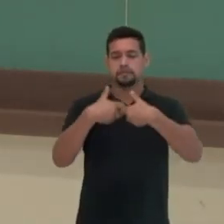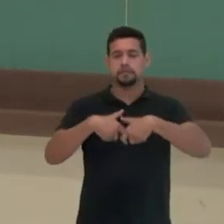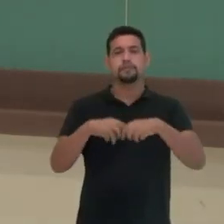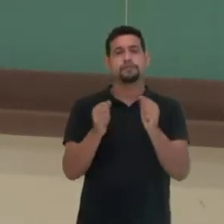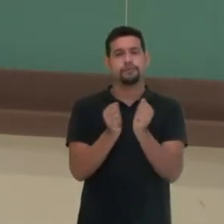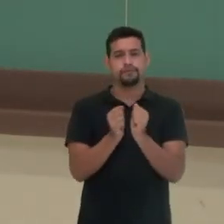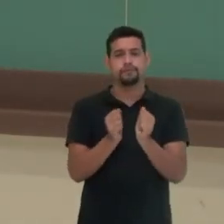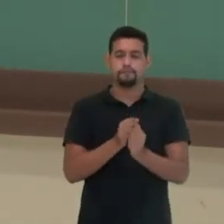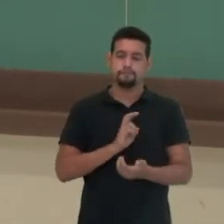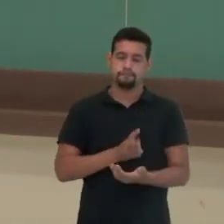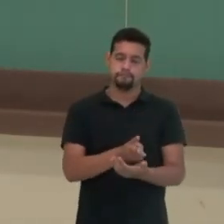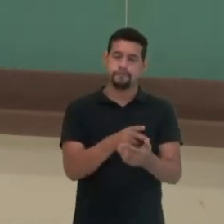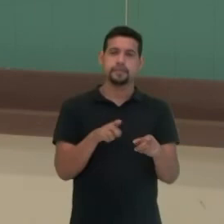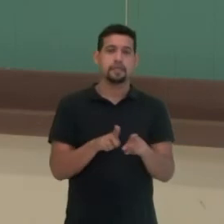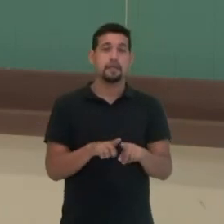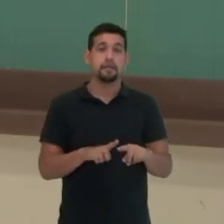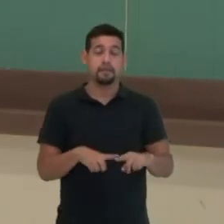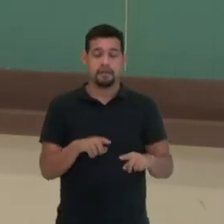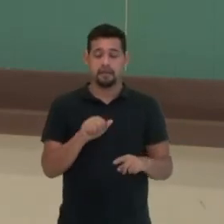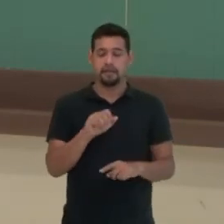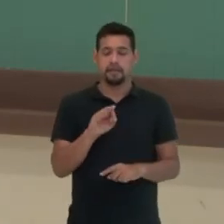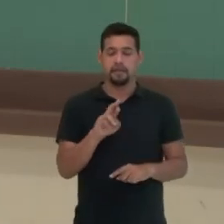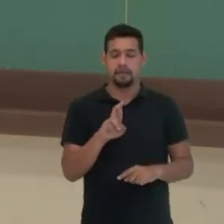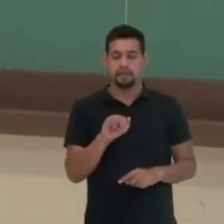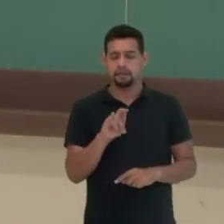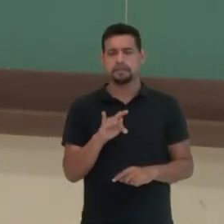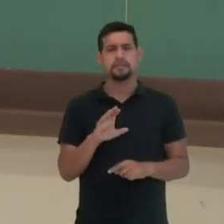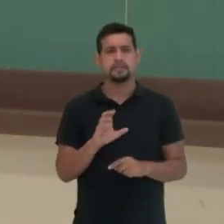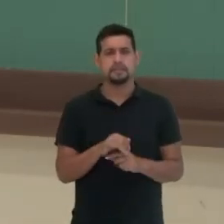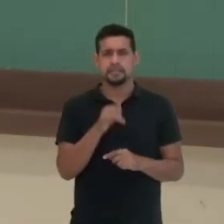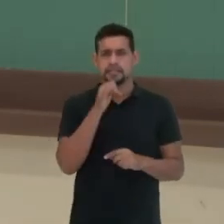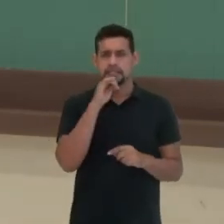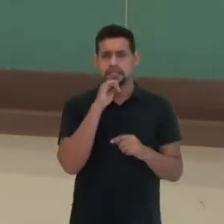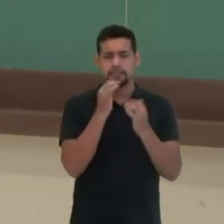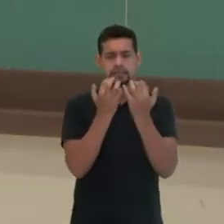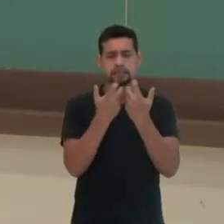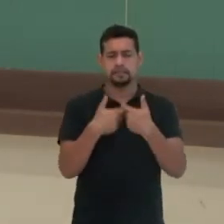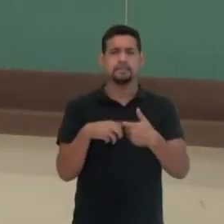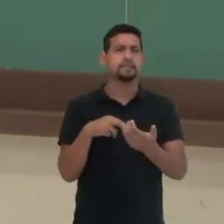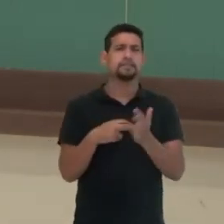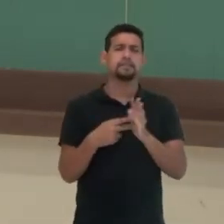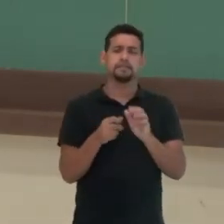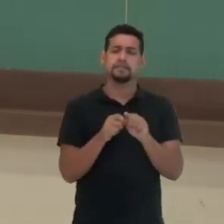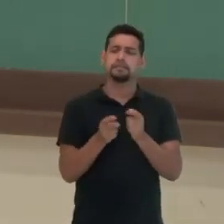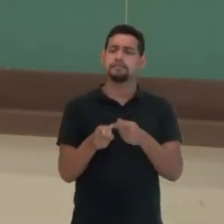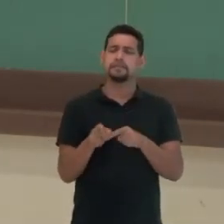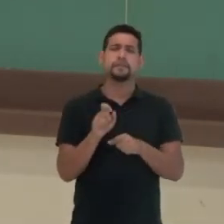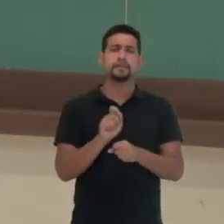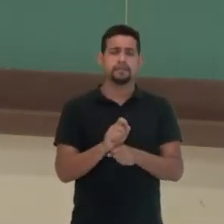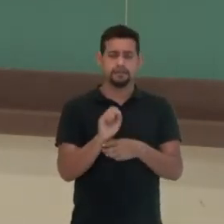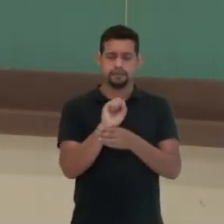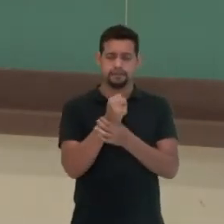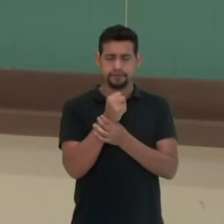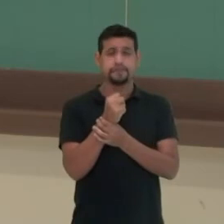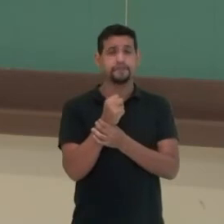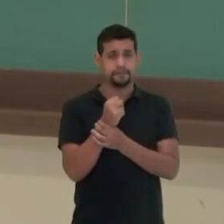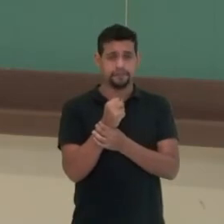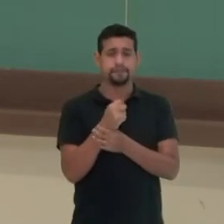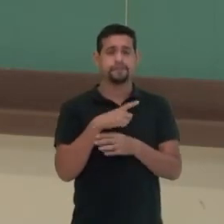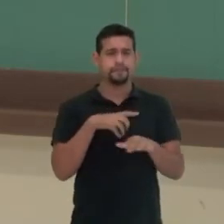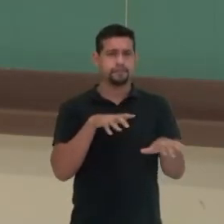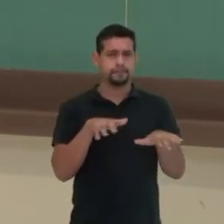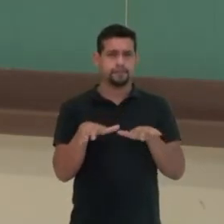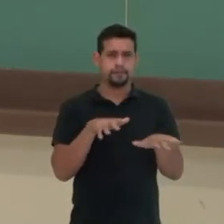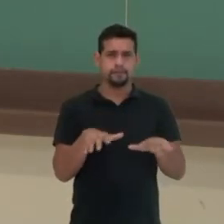ali em seus eixos. E o atrito entre esses dentes, né, de cada roda vai provocar, então vai garantir o